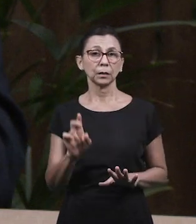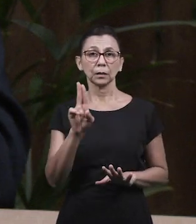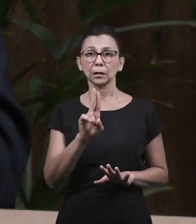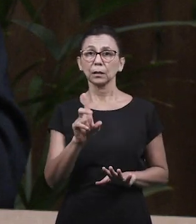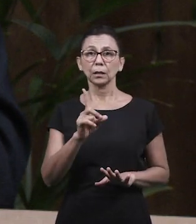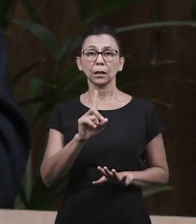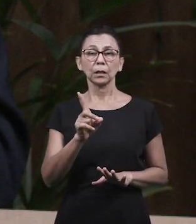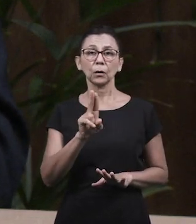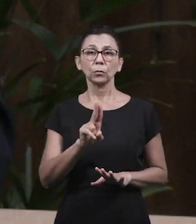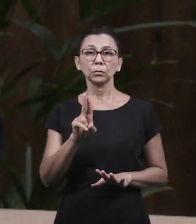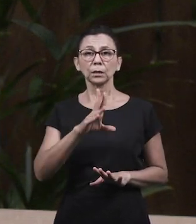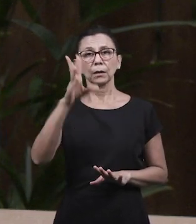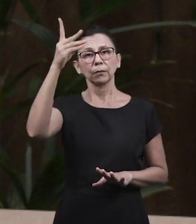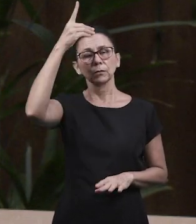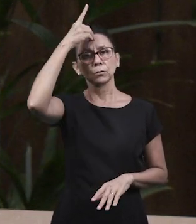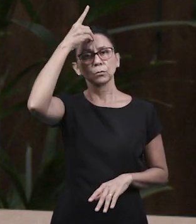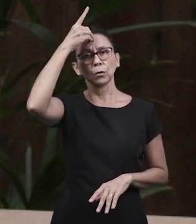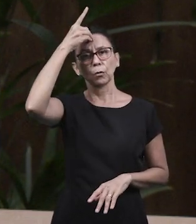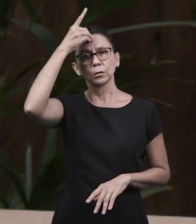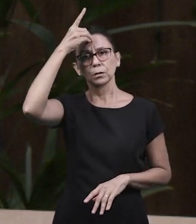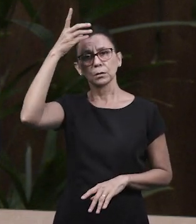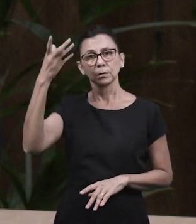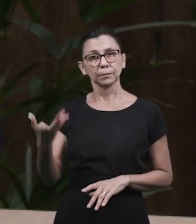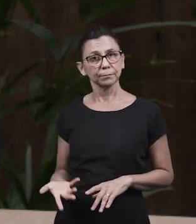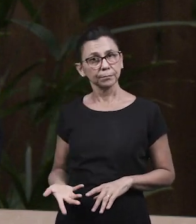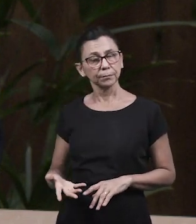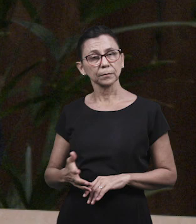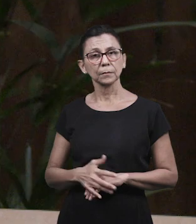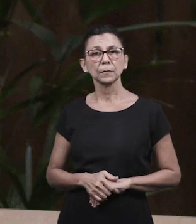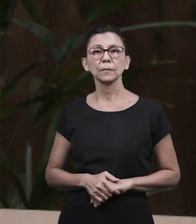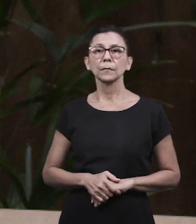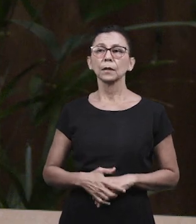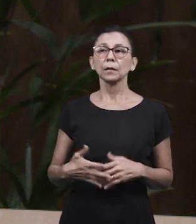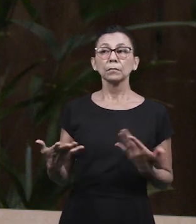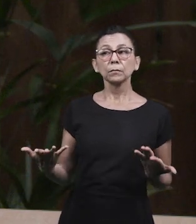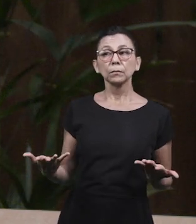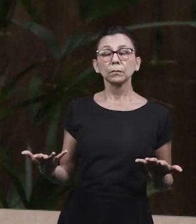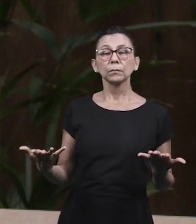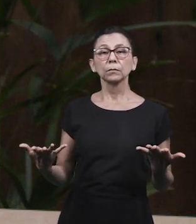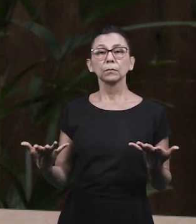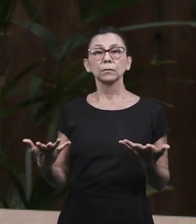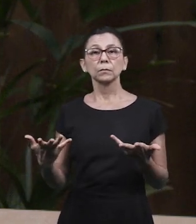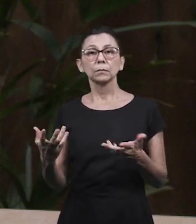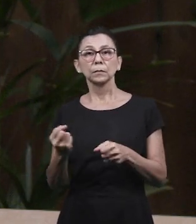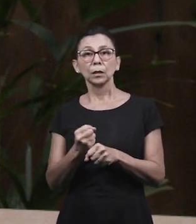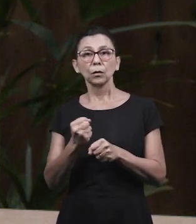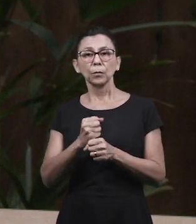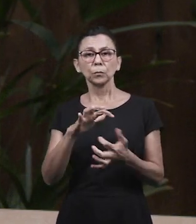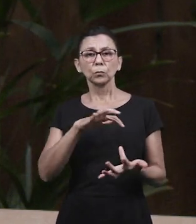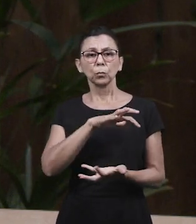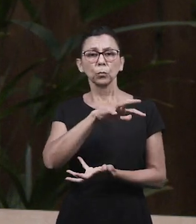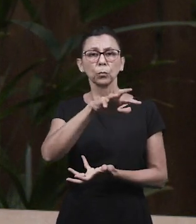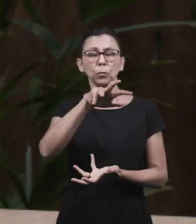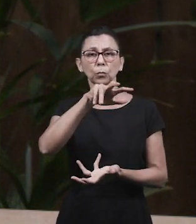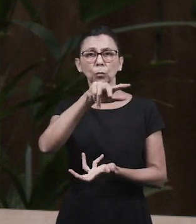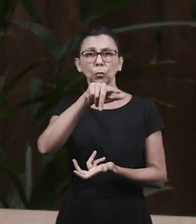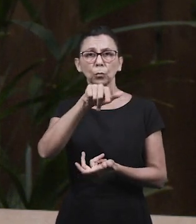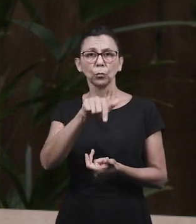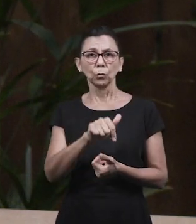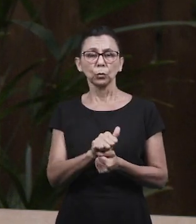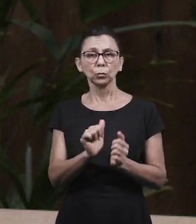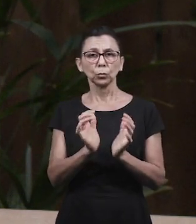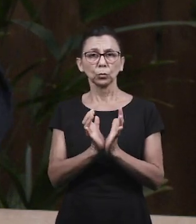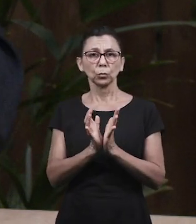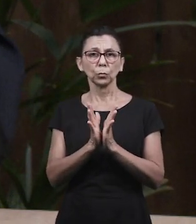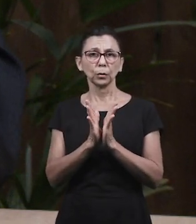espirituais, que é a grande maravilha da obra, em grande parte dessa consagração que o grupo de intercessão,